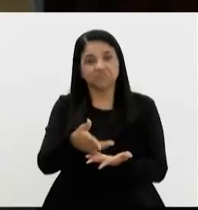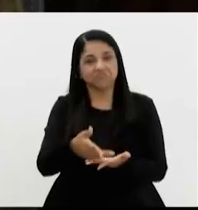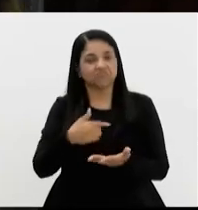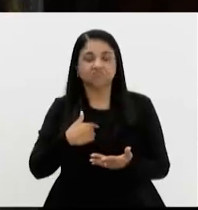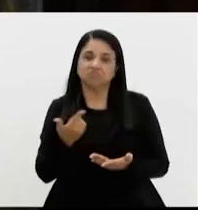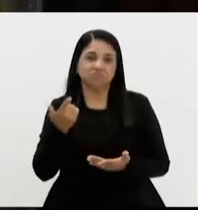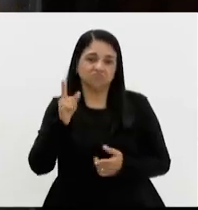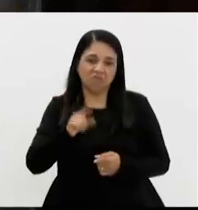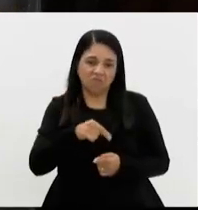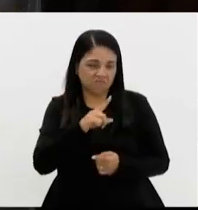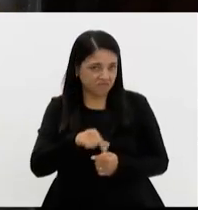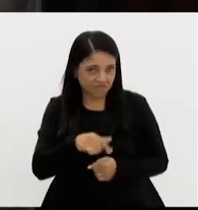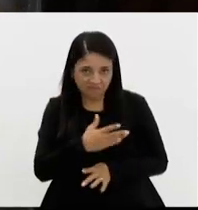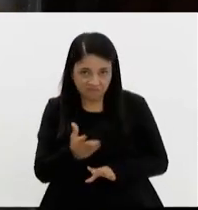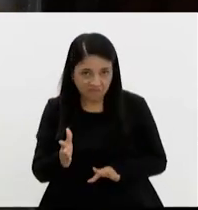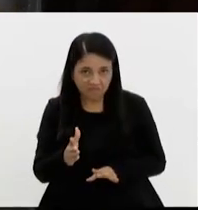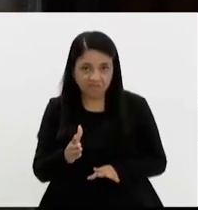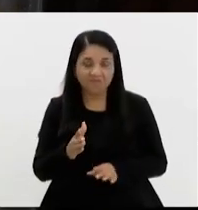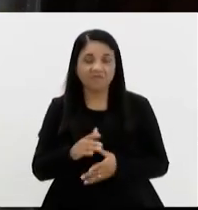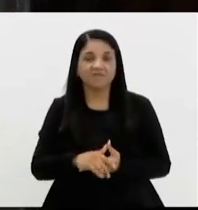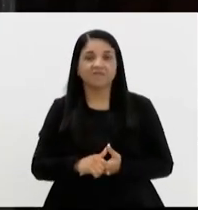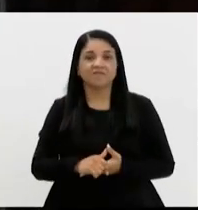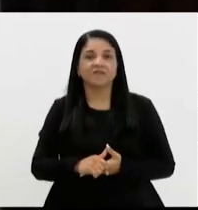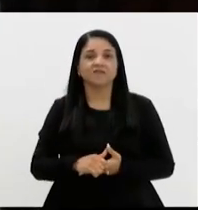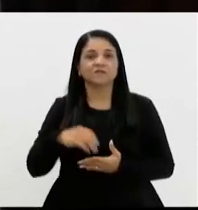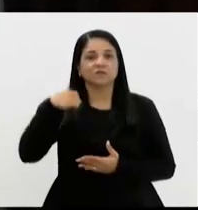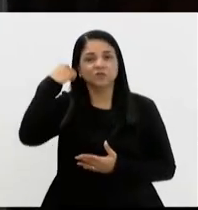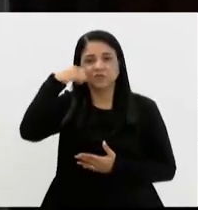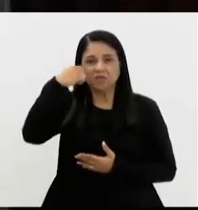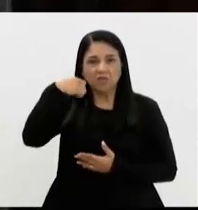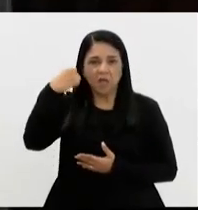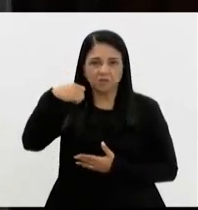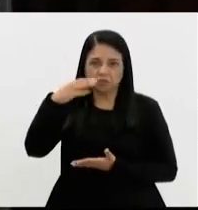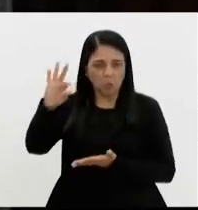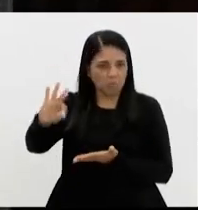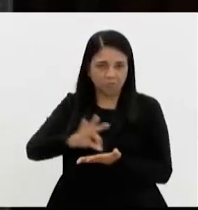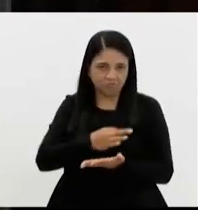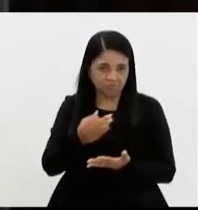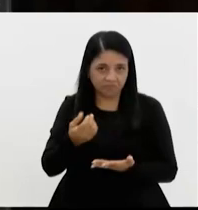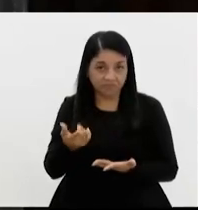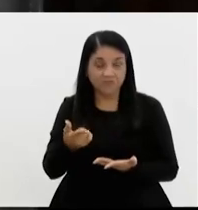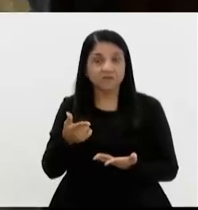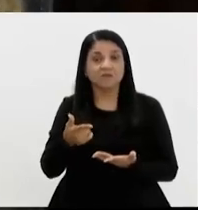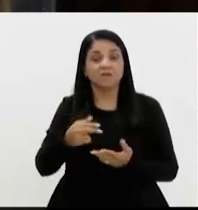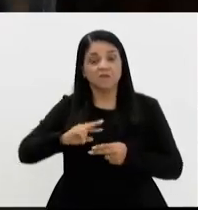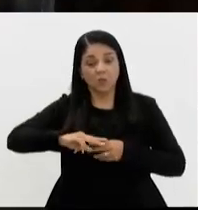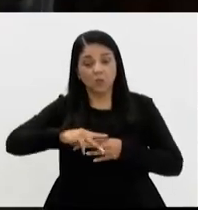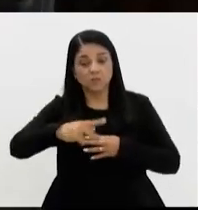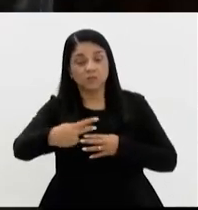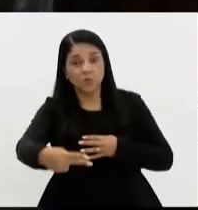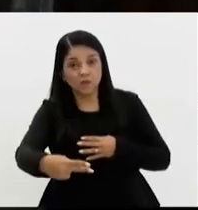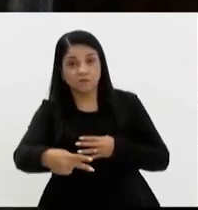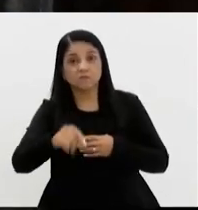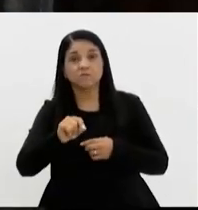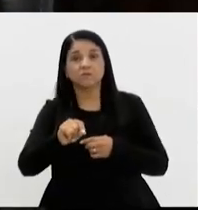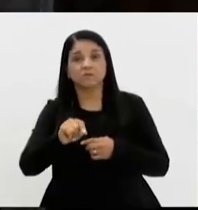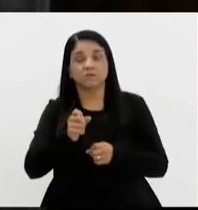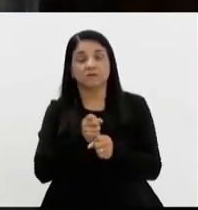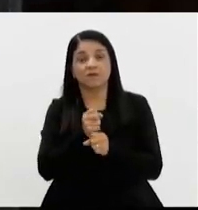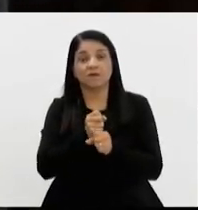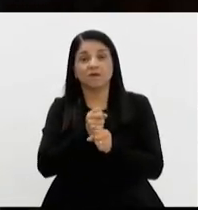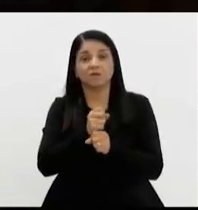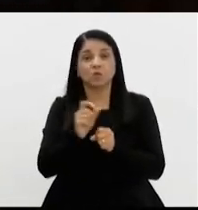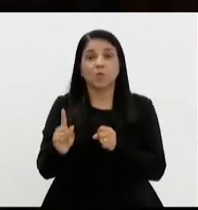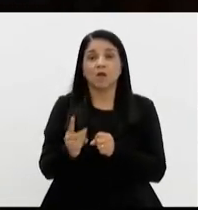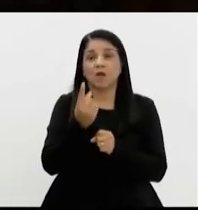acabou não passando no no no no senado da república e como consequência a gente vai ter pela primeira vez em muitos anos uma